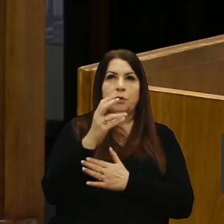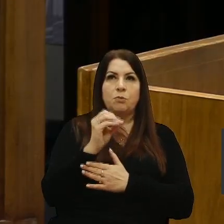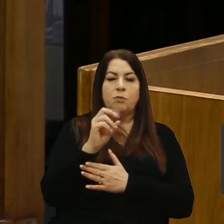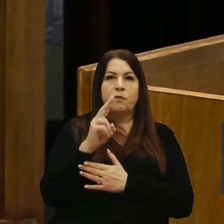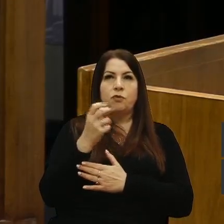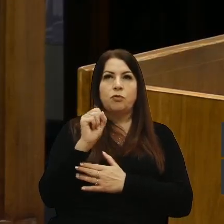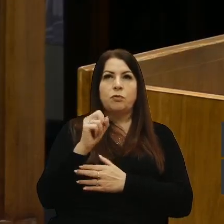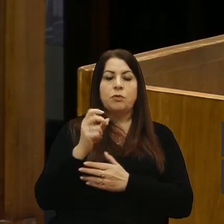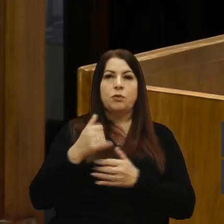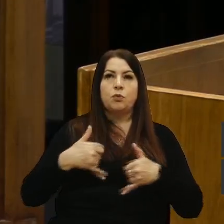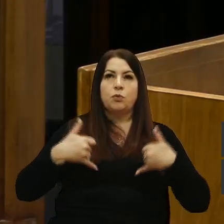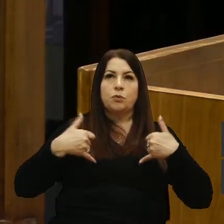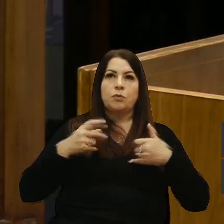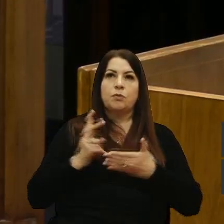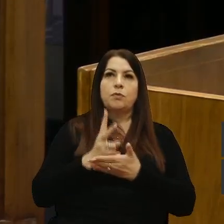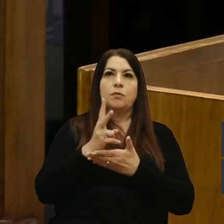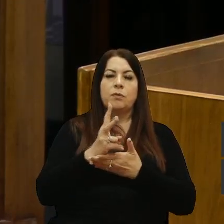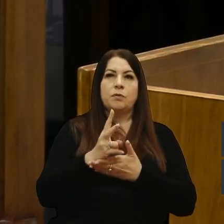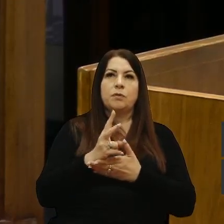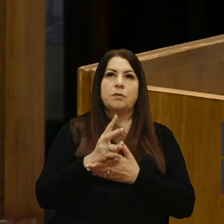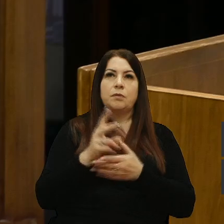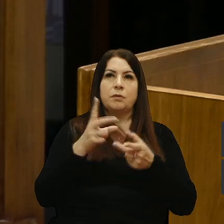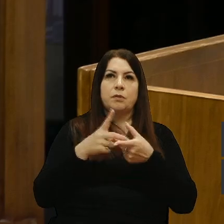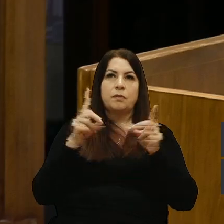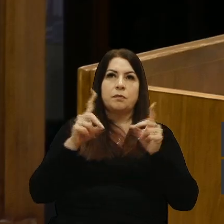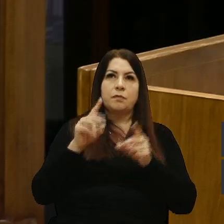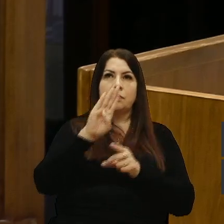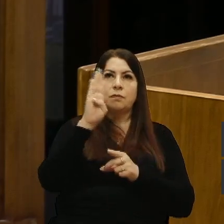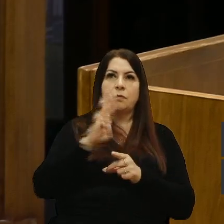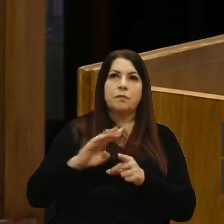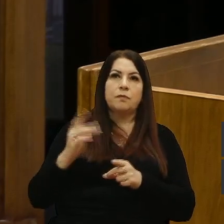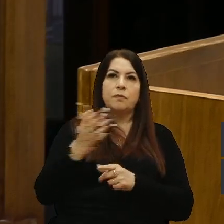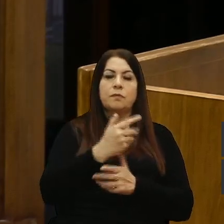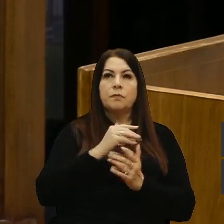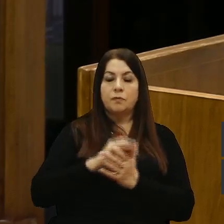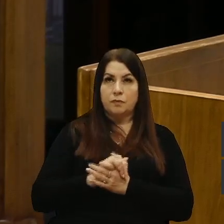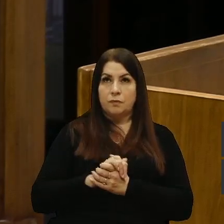terei orgulho de manter a social-democracia brasileira. Vamos lá.